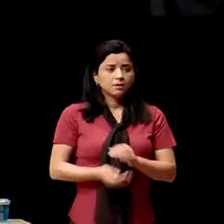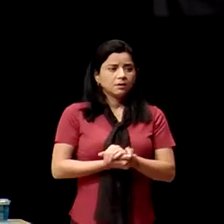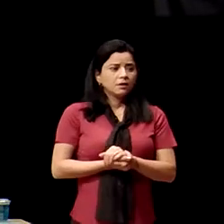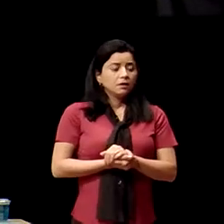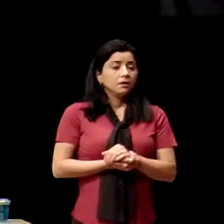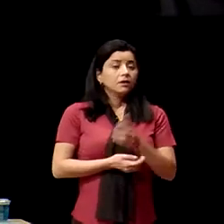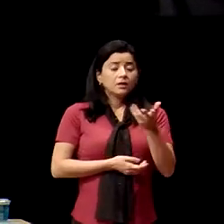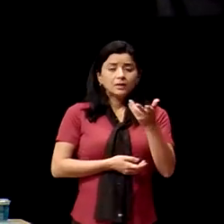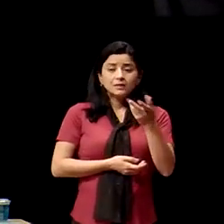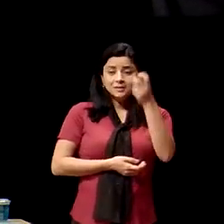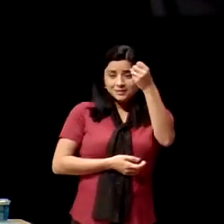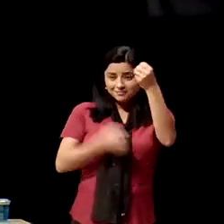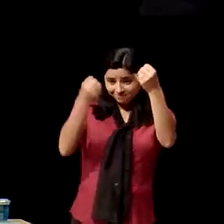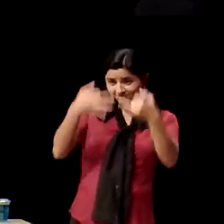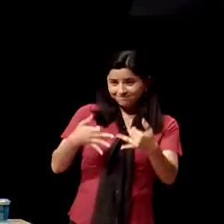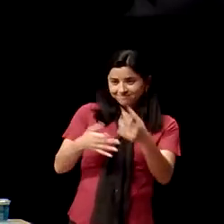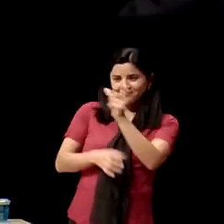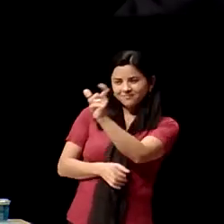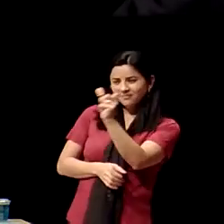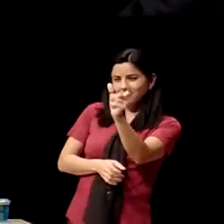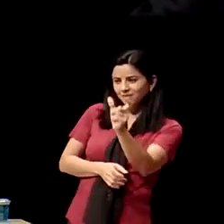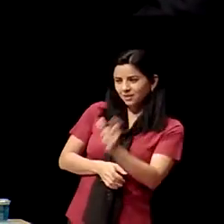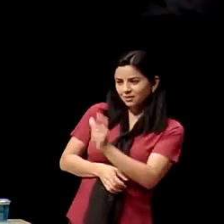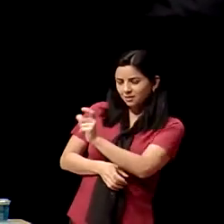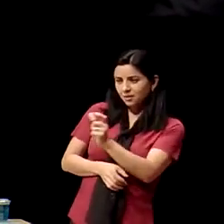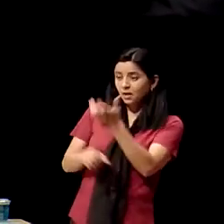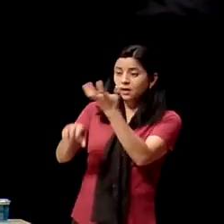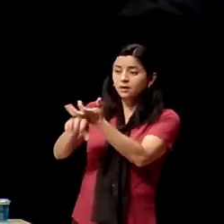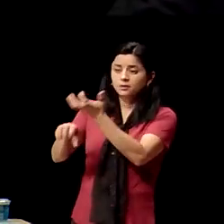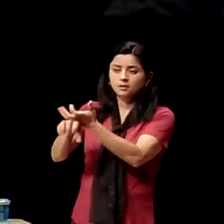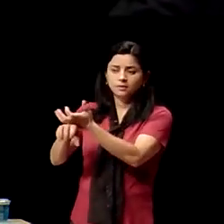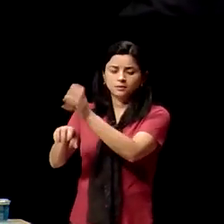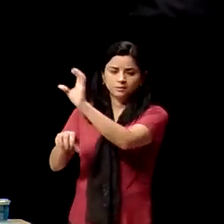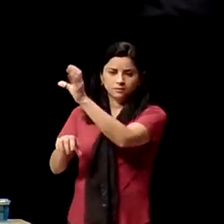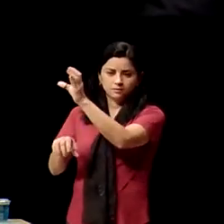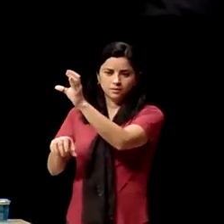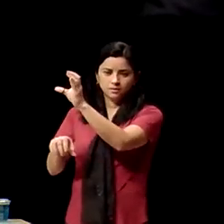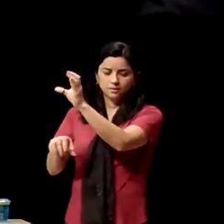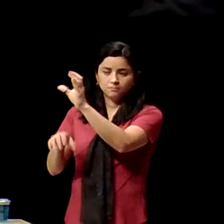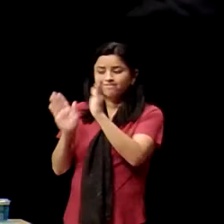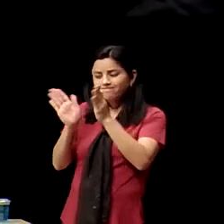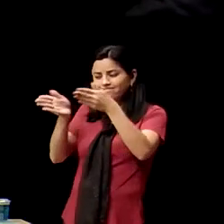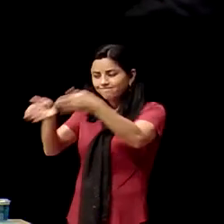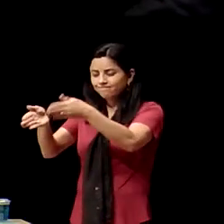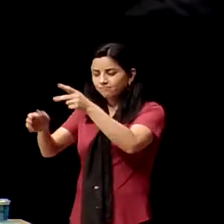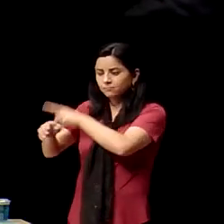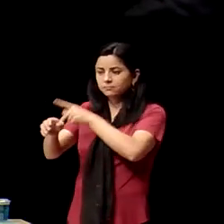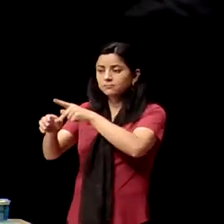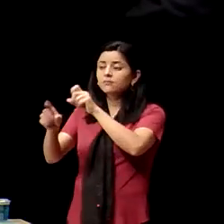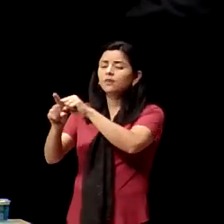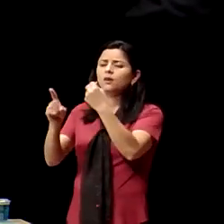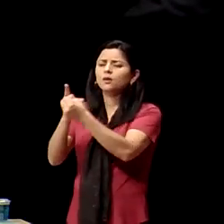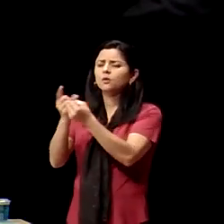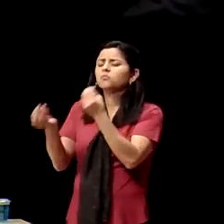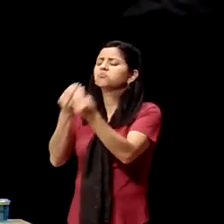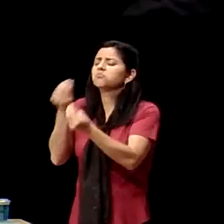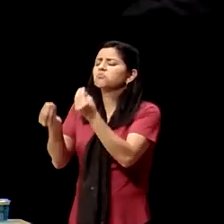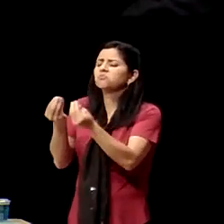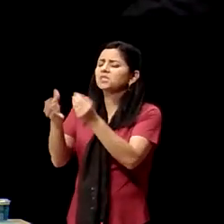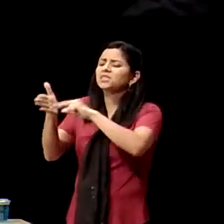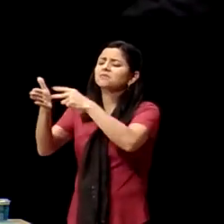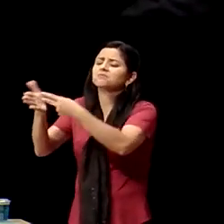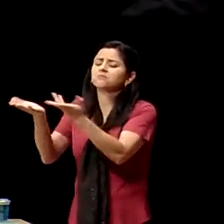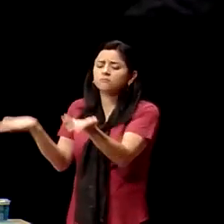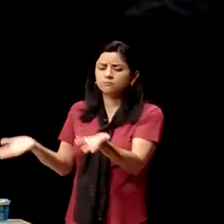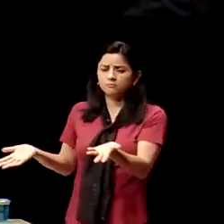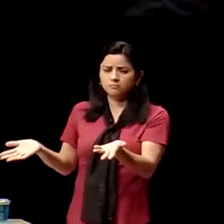Eu quero dizer algumas palavras em termos de disciplina científica sobre a pedagogia social, como ela é considerada.